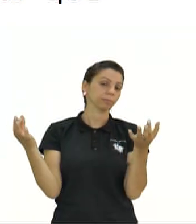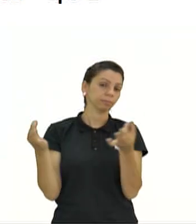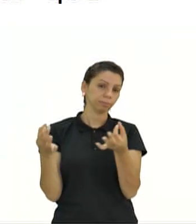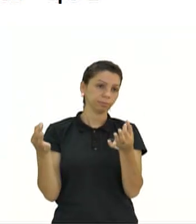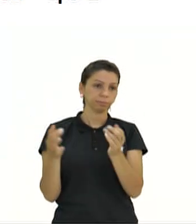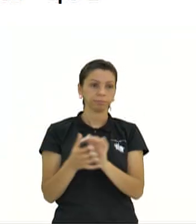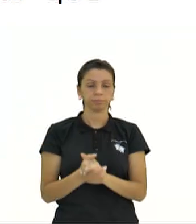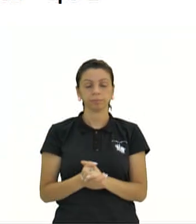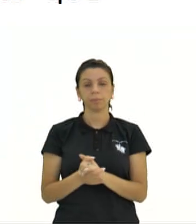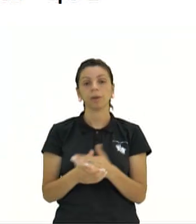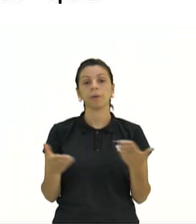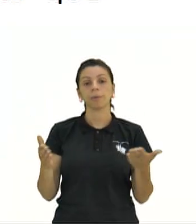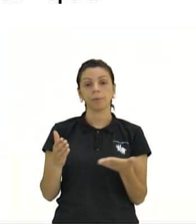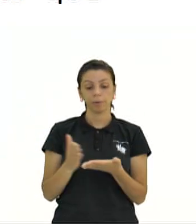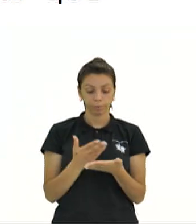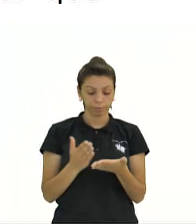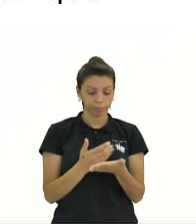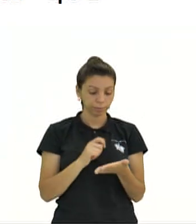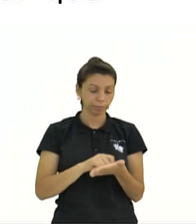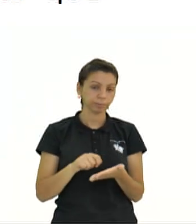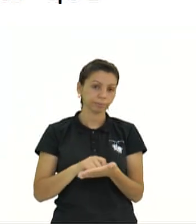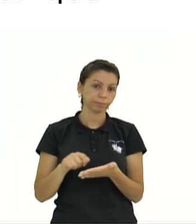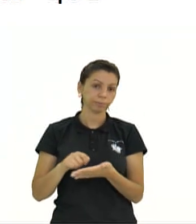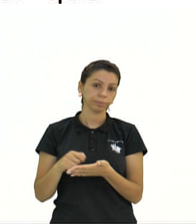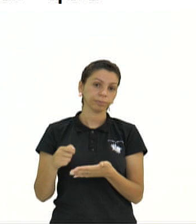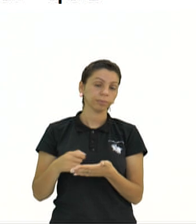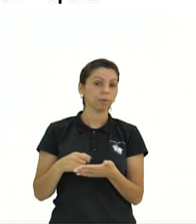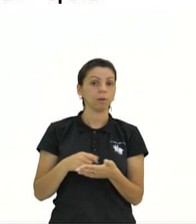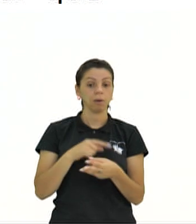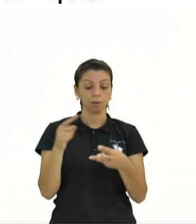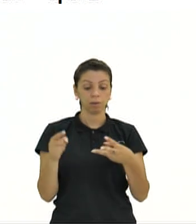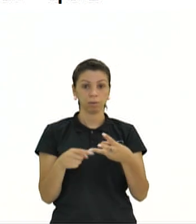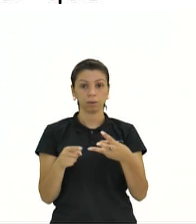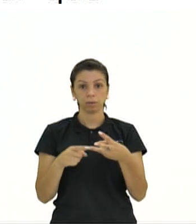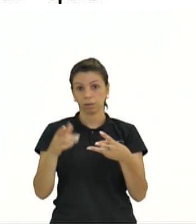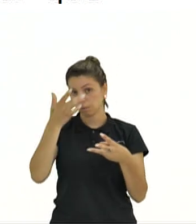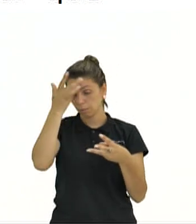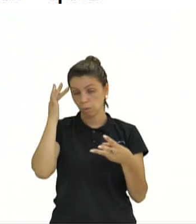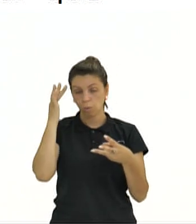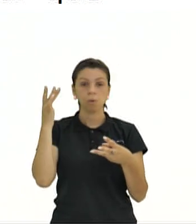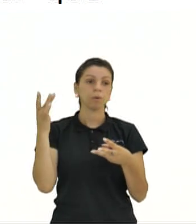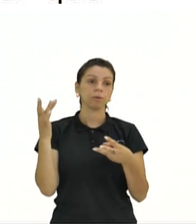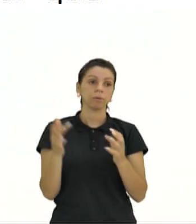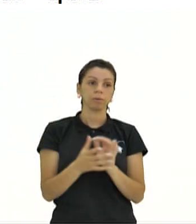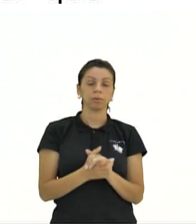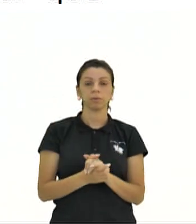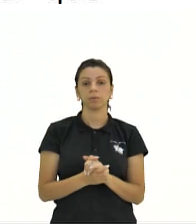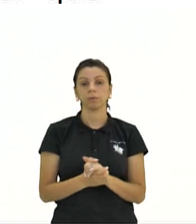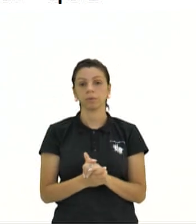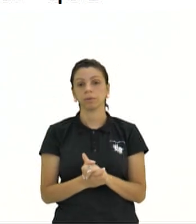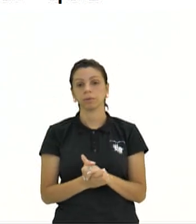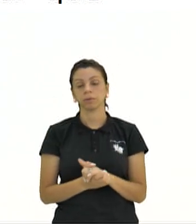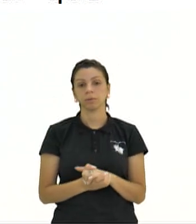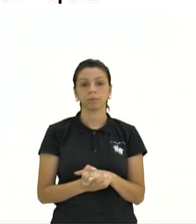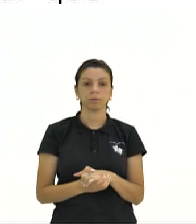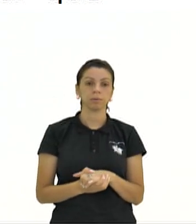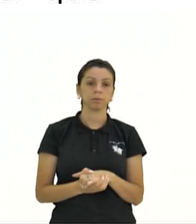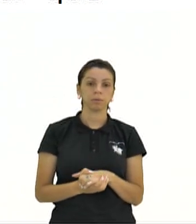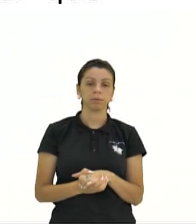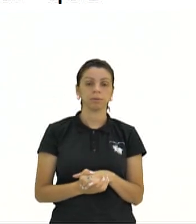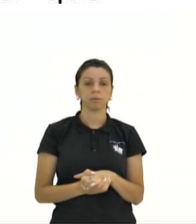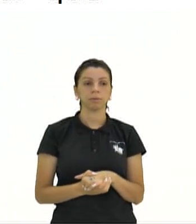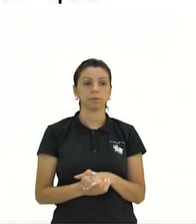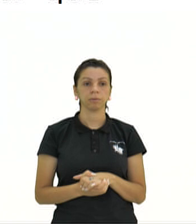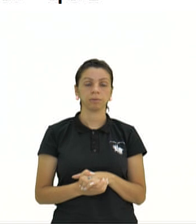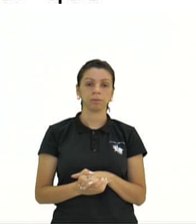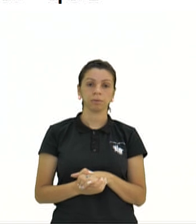Perfeito. Escreva no seu caderno o seu texto em terceira pessoa, tá? Então, você não vai colocar lá, ó, vou fazer a